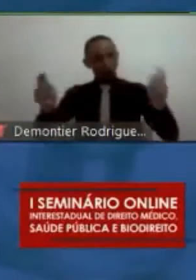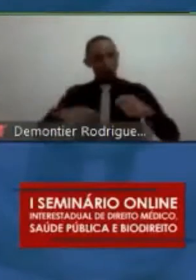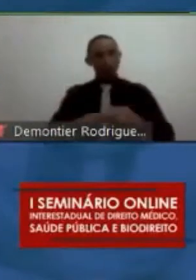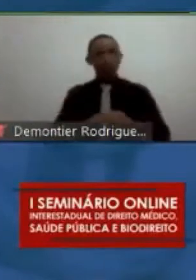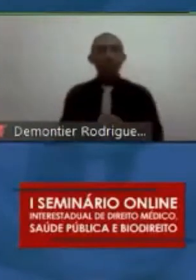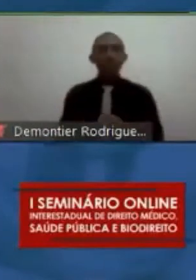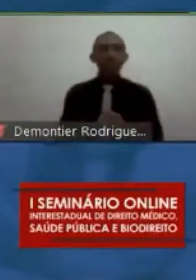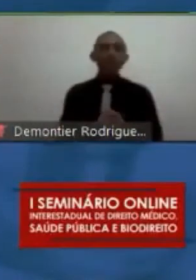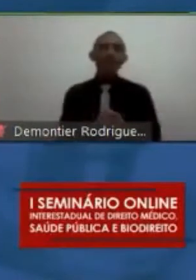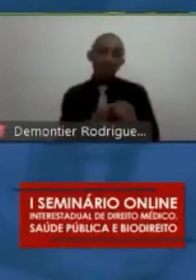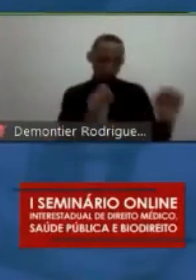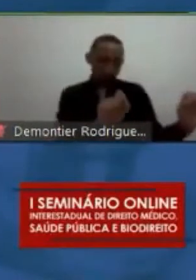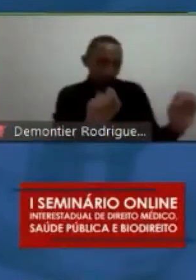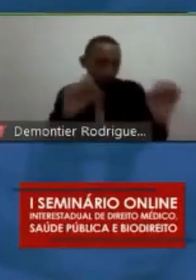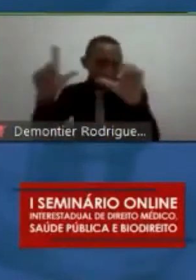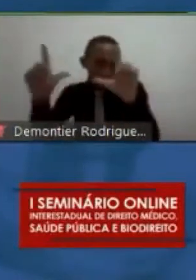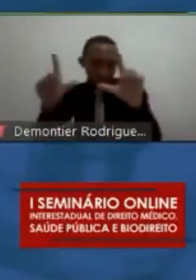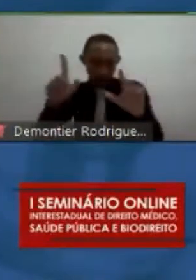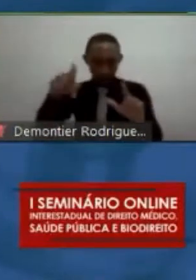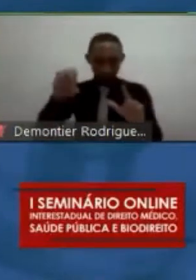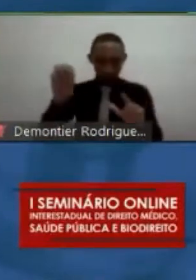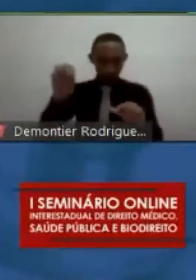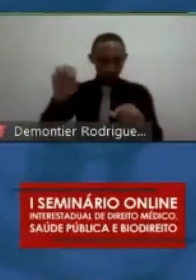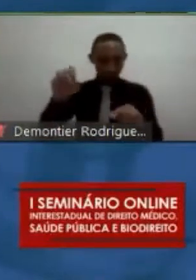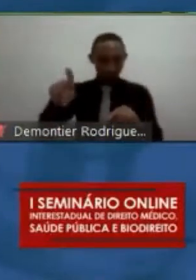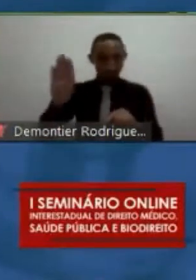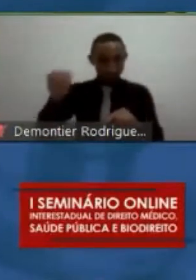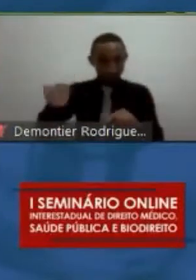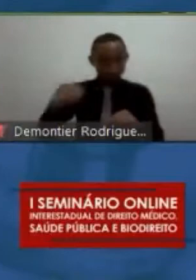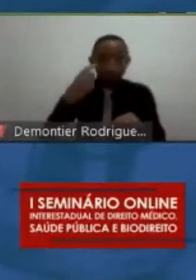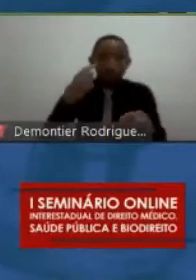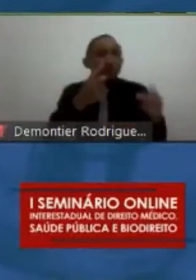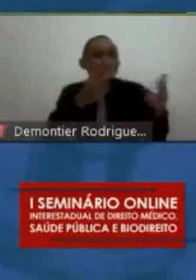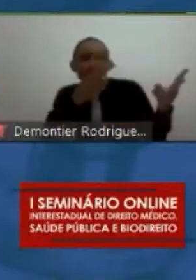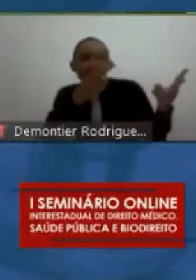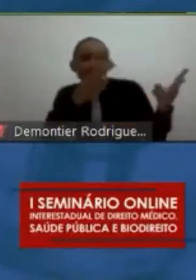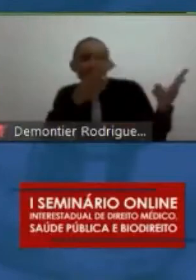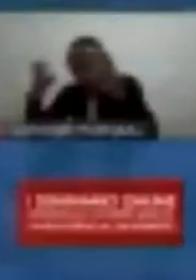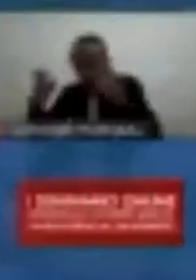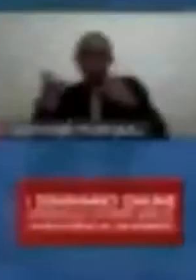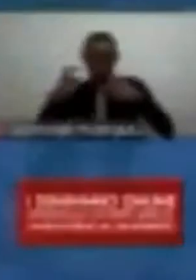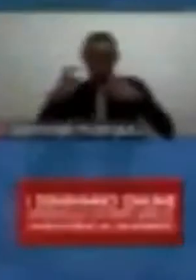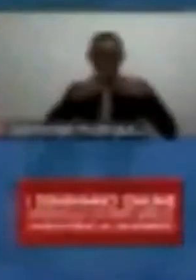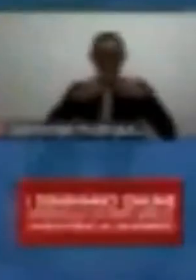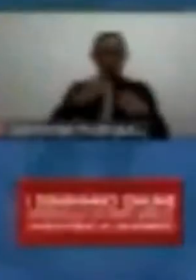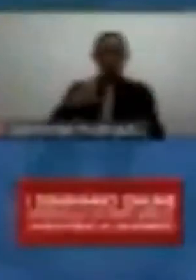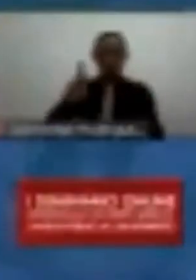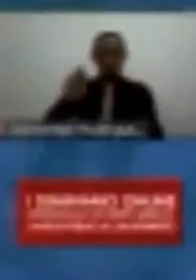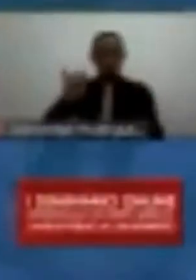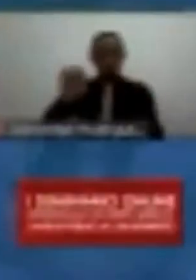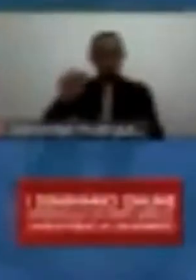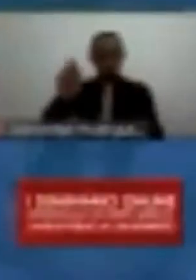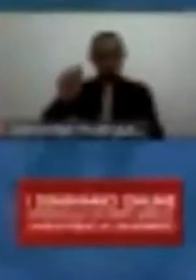Nós temos notado, como já foi comentado pelos meus colegas, de que há uma tendência mundial, o Dr. Ricardo bem colocou isso, uma tendência mundial